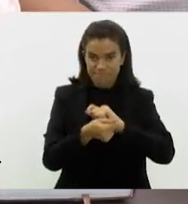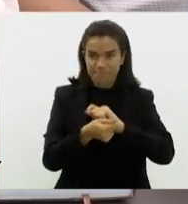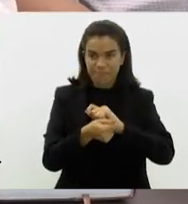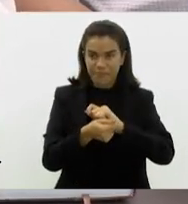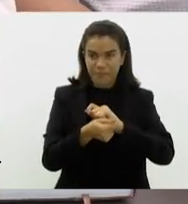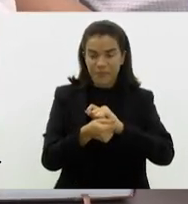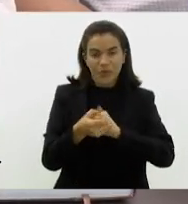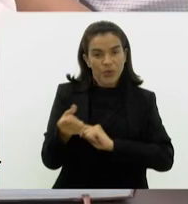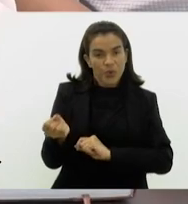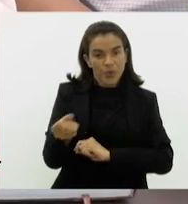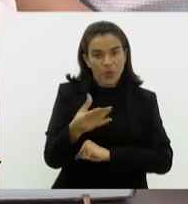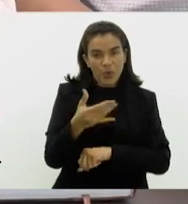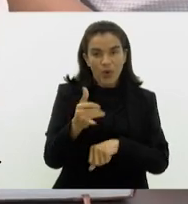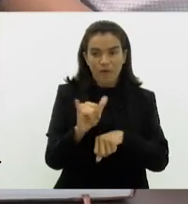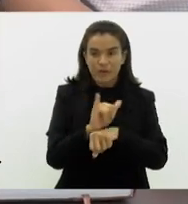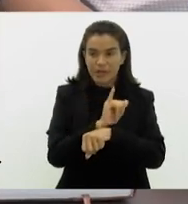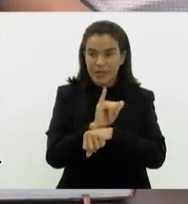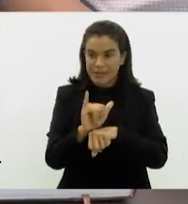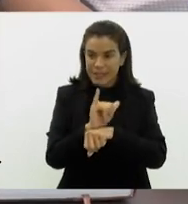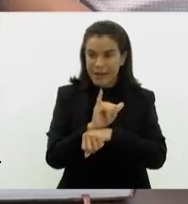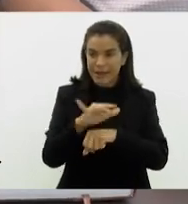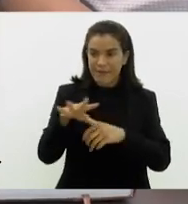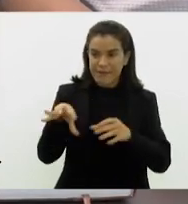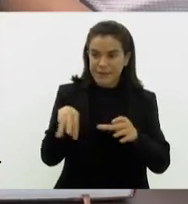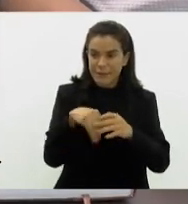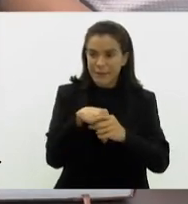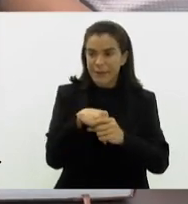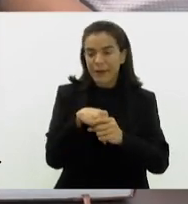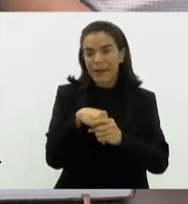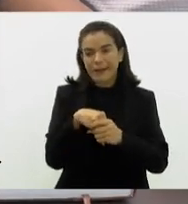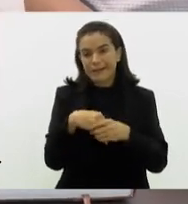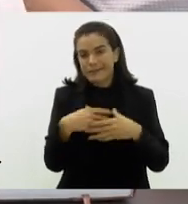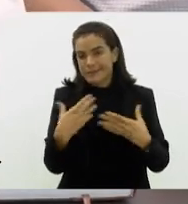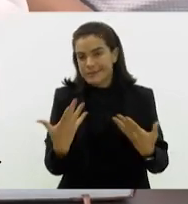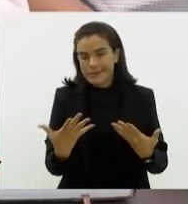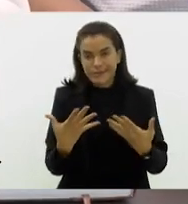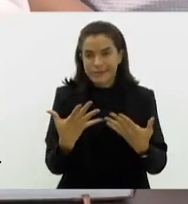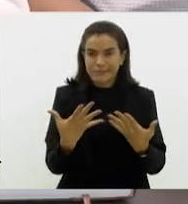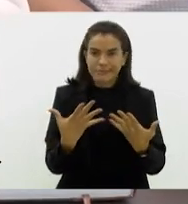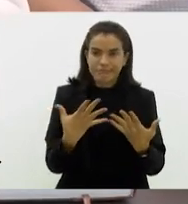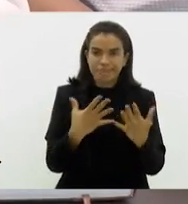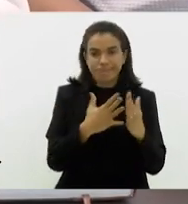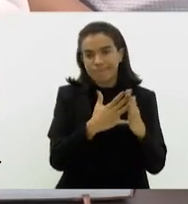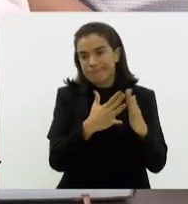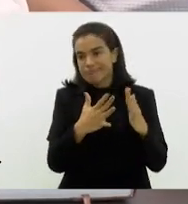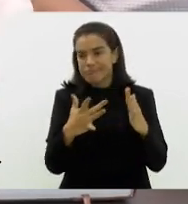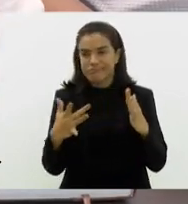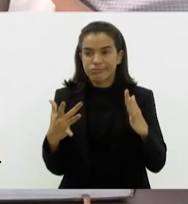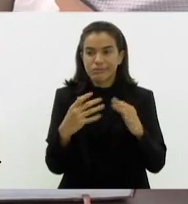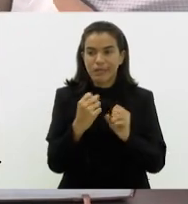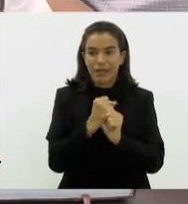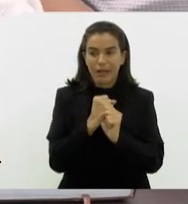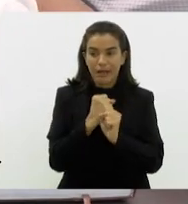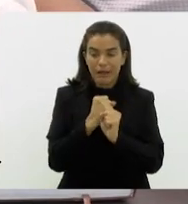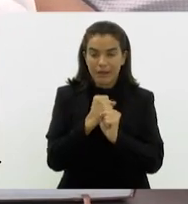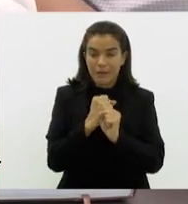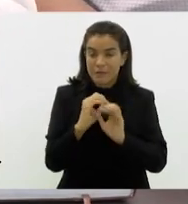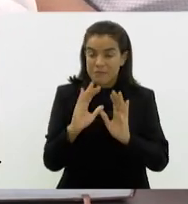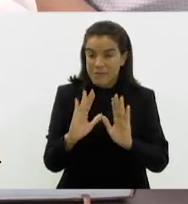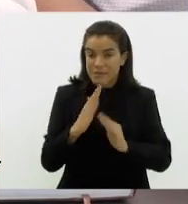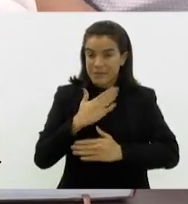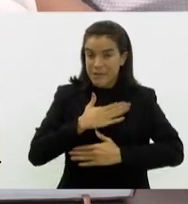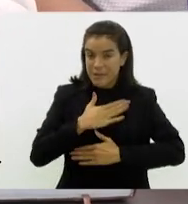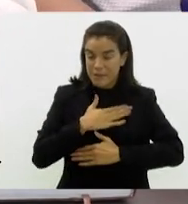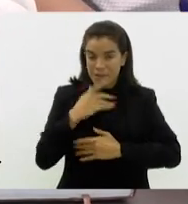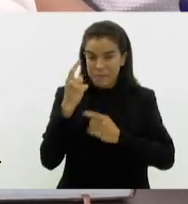Esse novo mecanismo será implantado em tantos anos. Agora, a minha